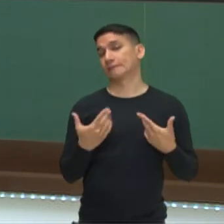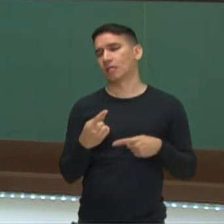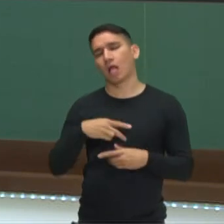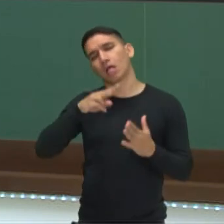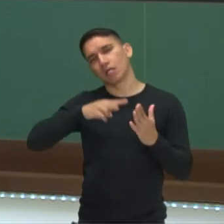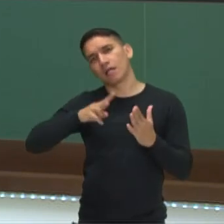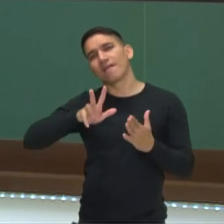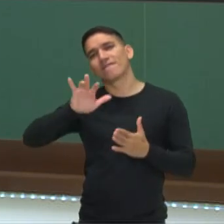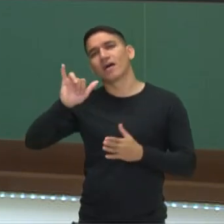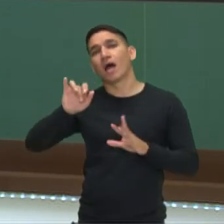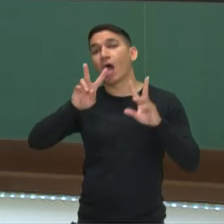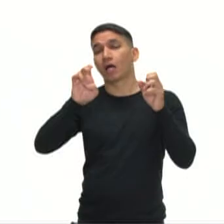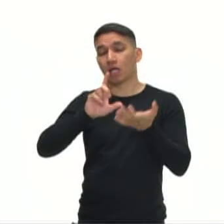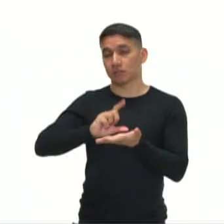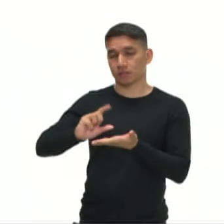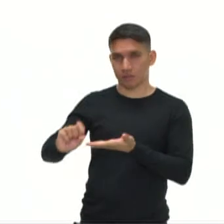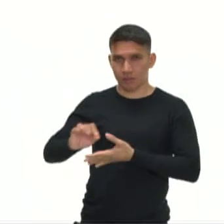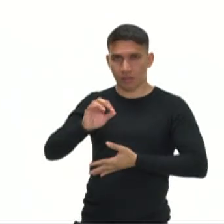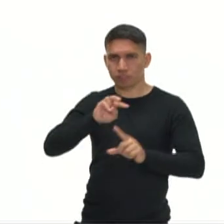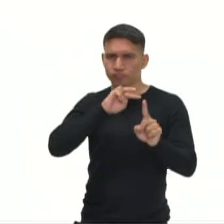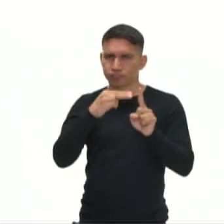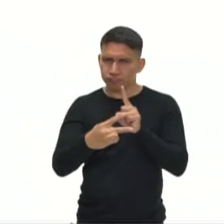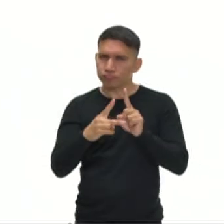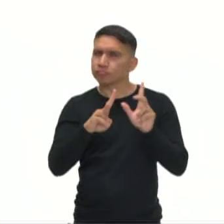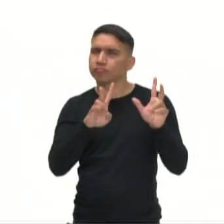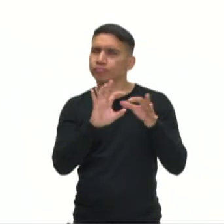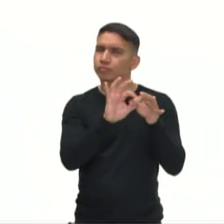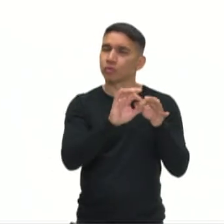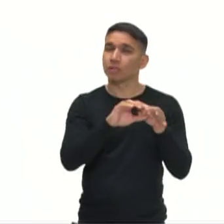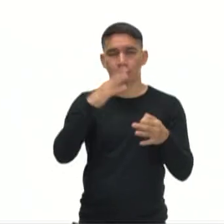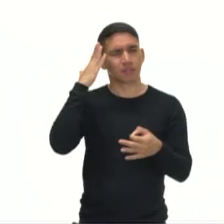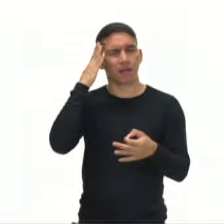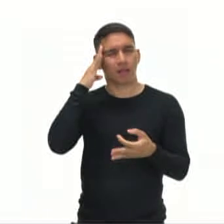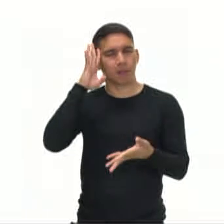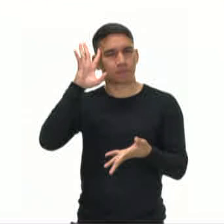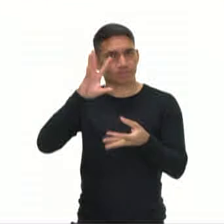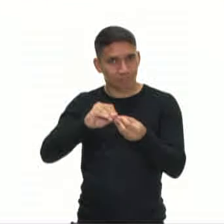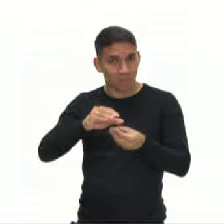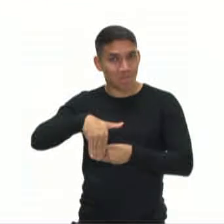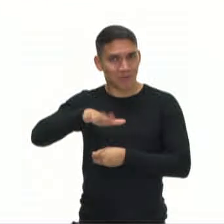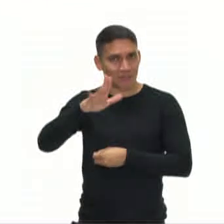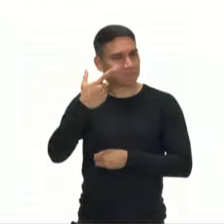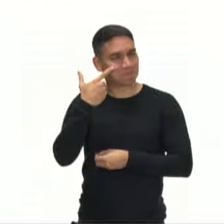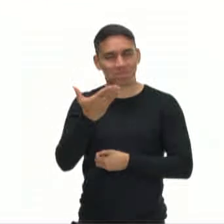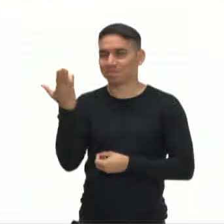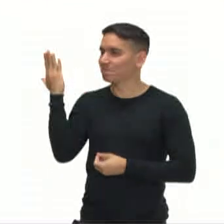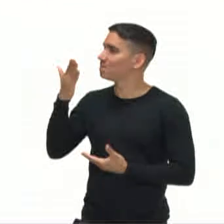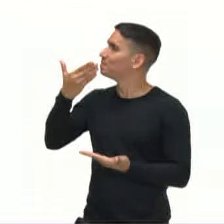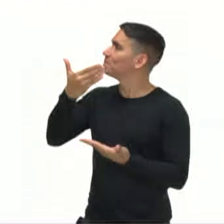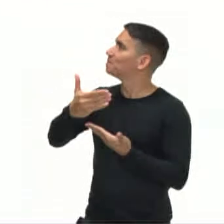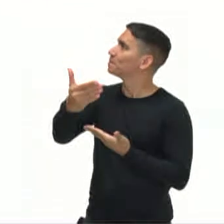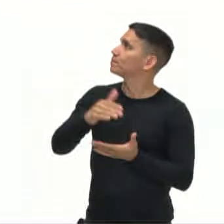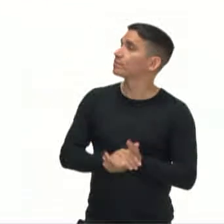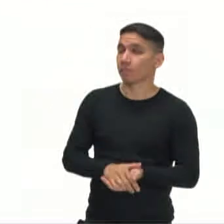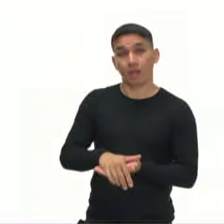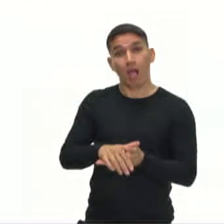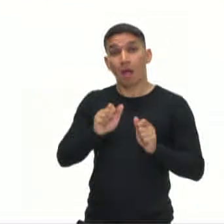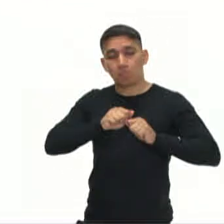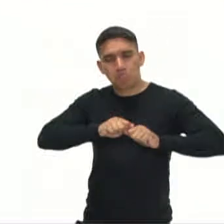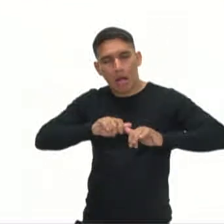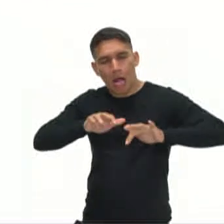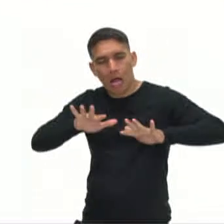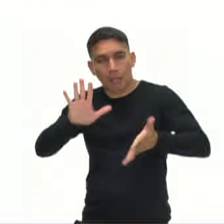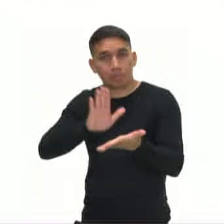alguns trechos de um artigo de opinião para saber mais sobre este assunto. Vamos lá? A viralização do